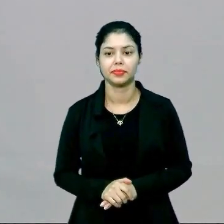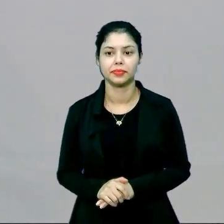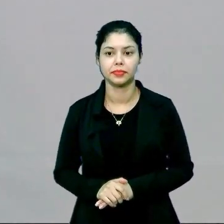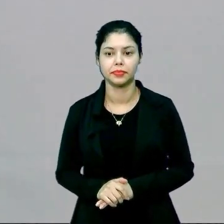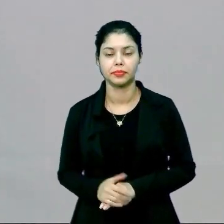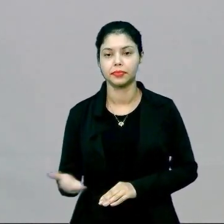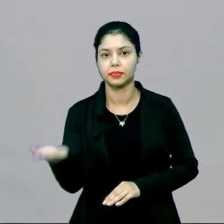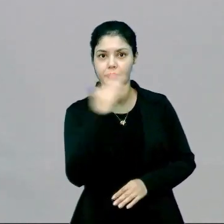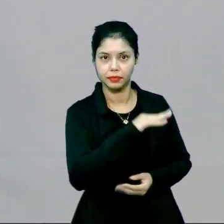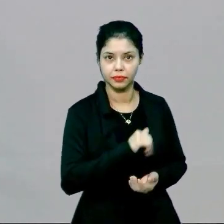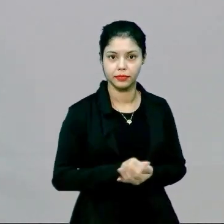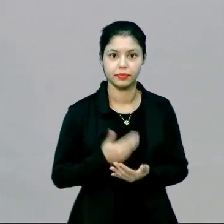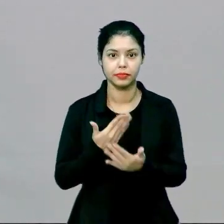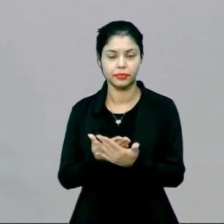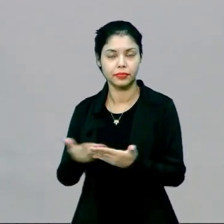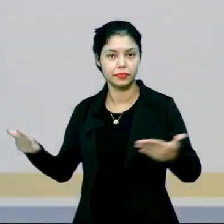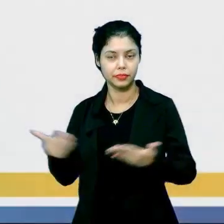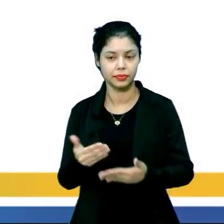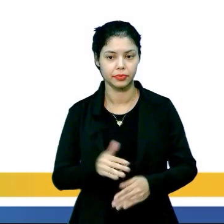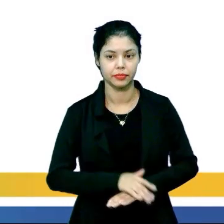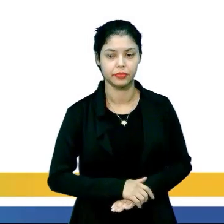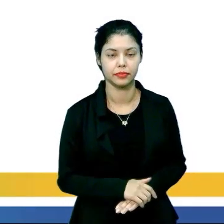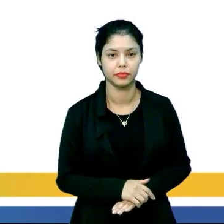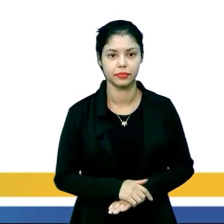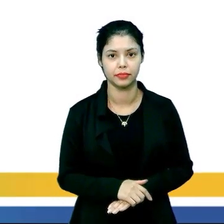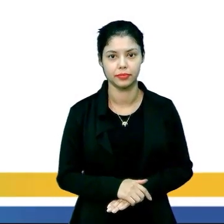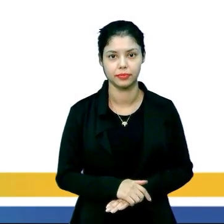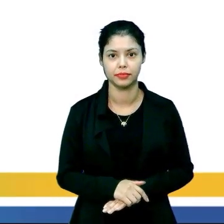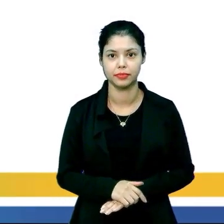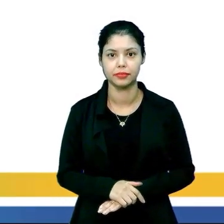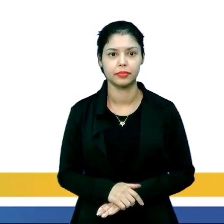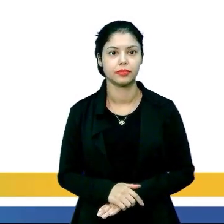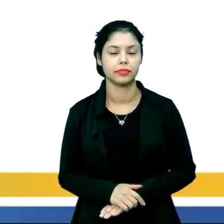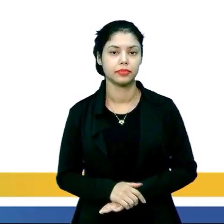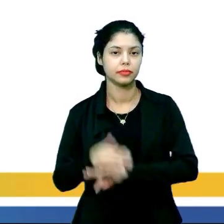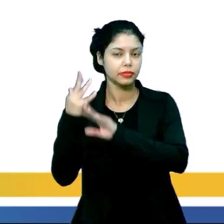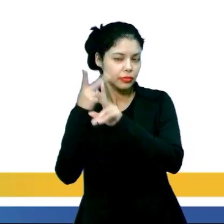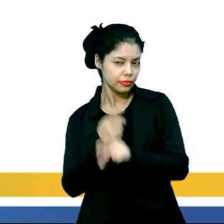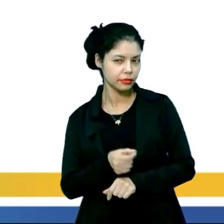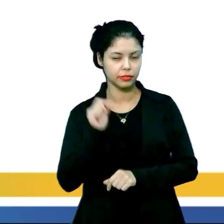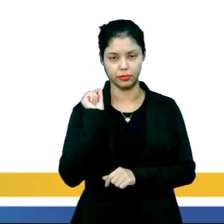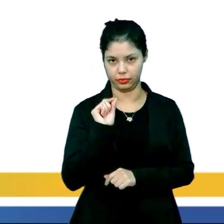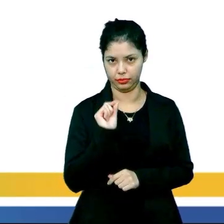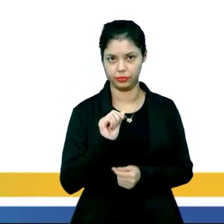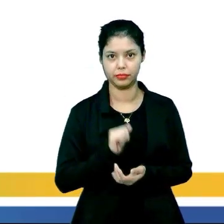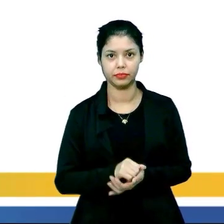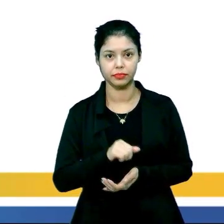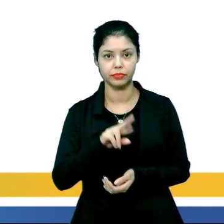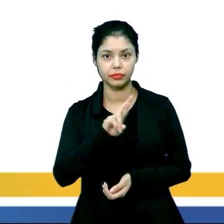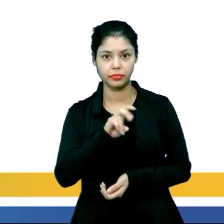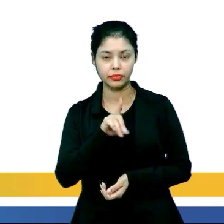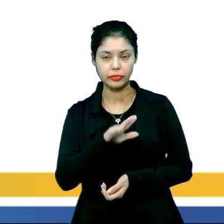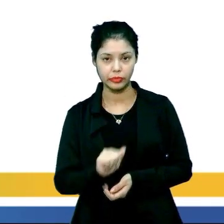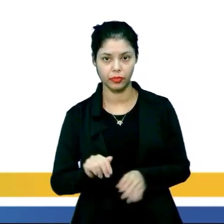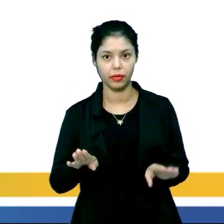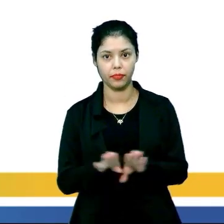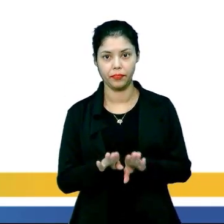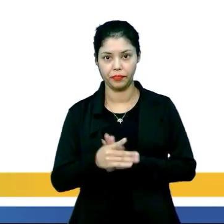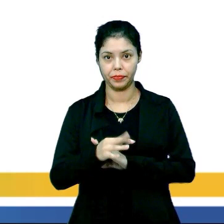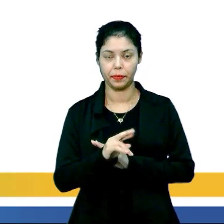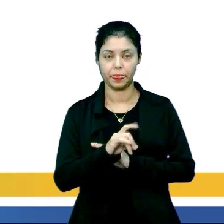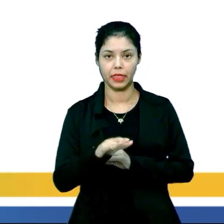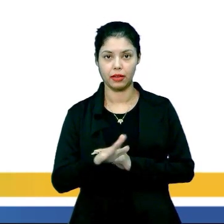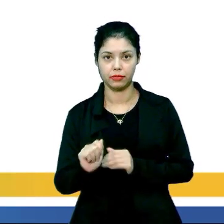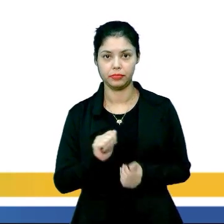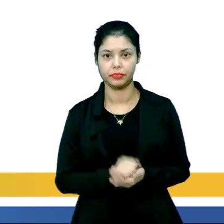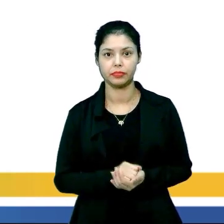questões. Vamos à nossa aula de hoje. Vamos relembrar o que é uma razão e o que é uma